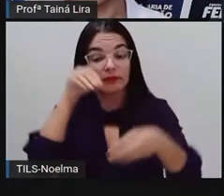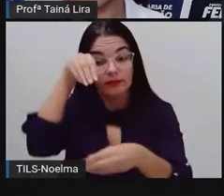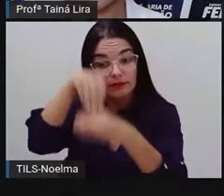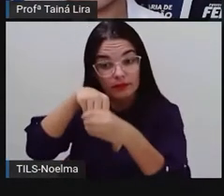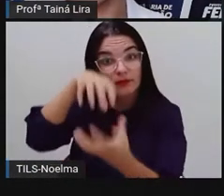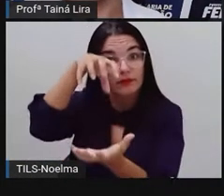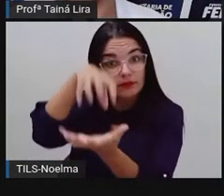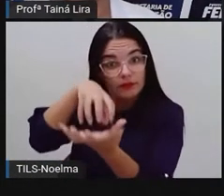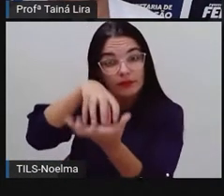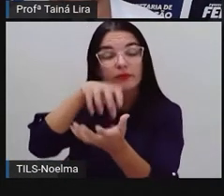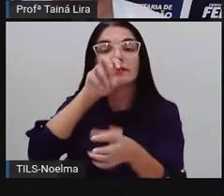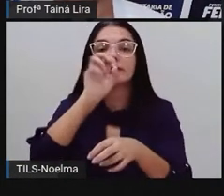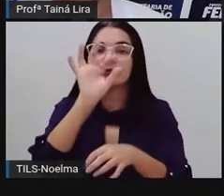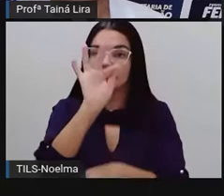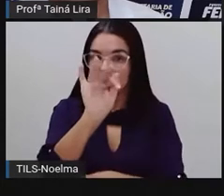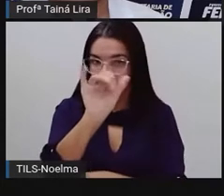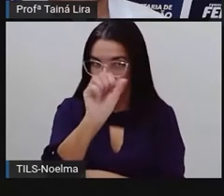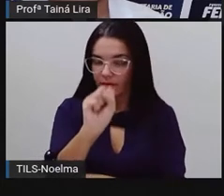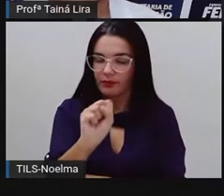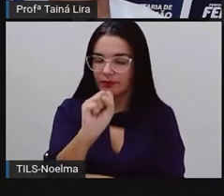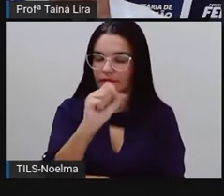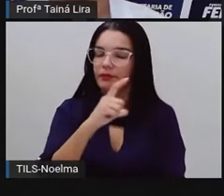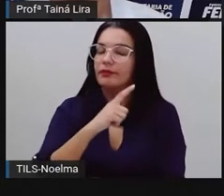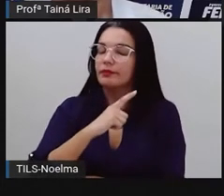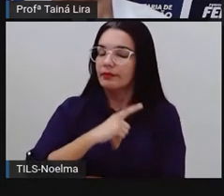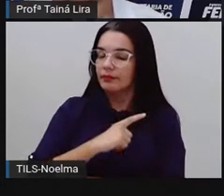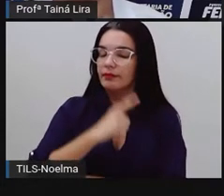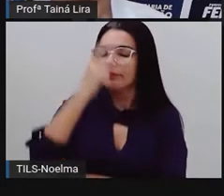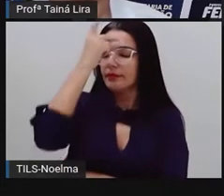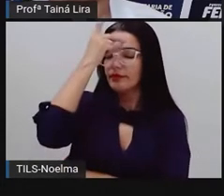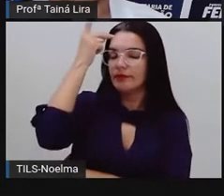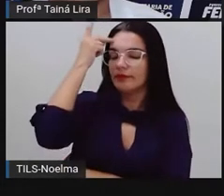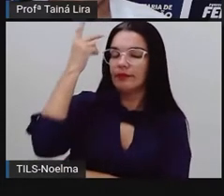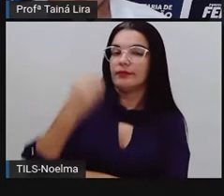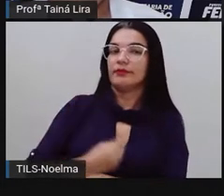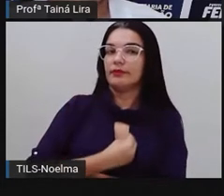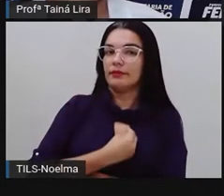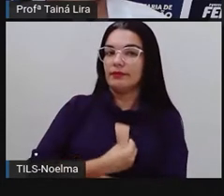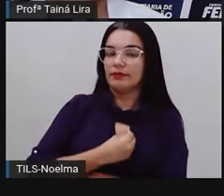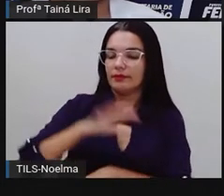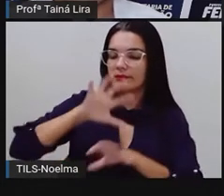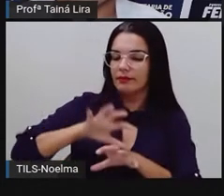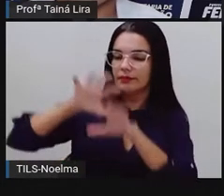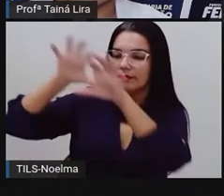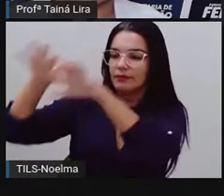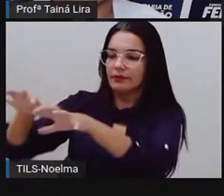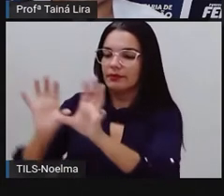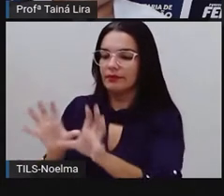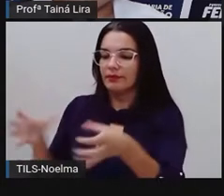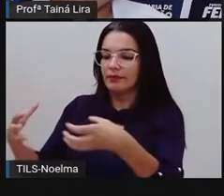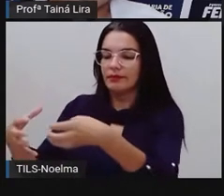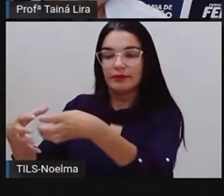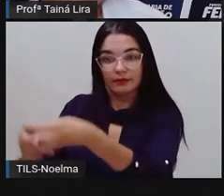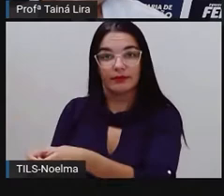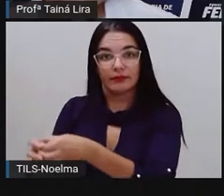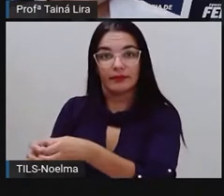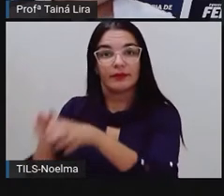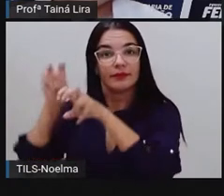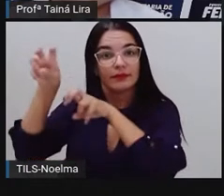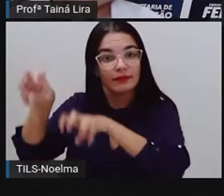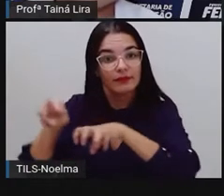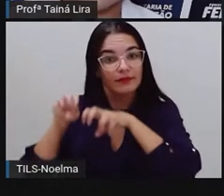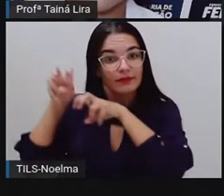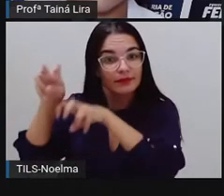então nós temos as pessoas que vivem na parte né Rural que forma a comunidade Rural